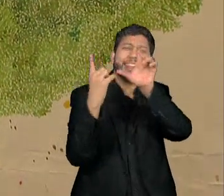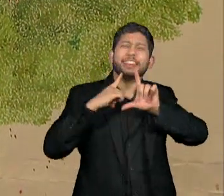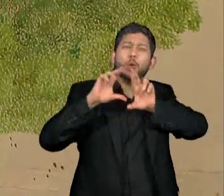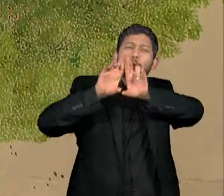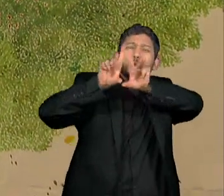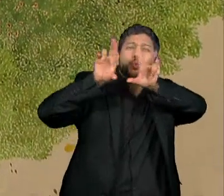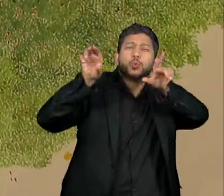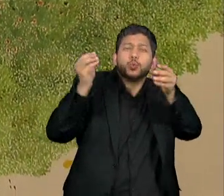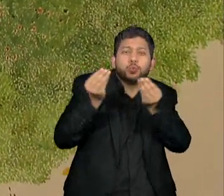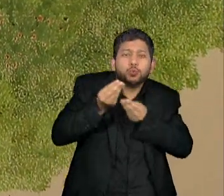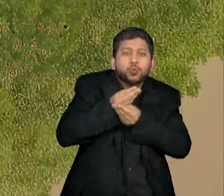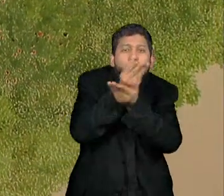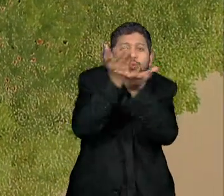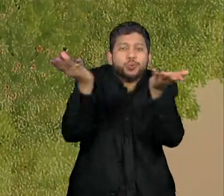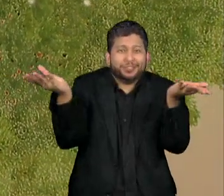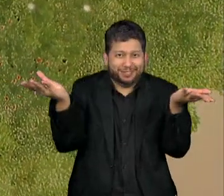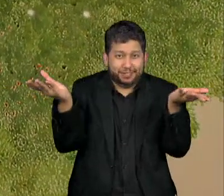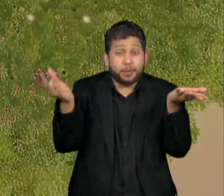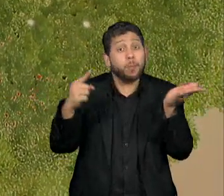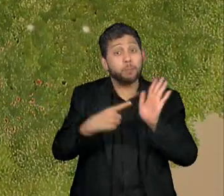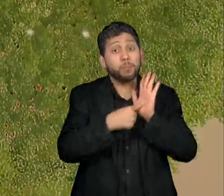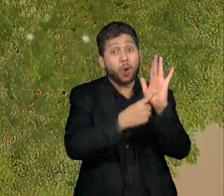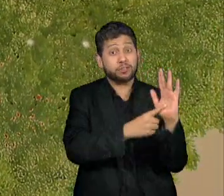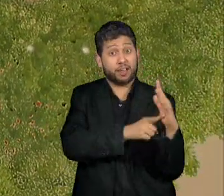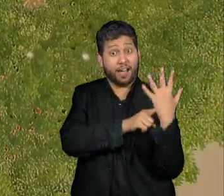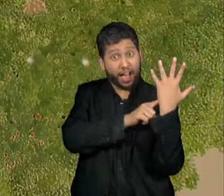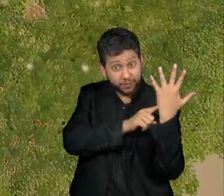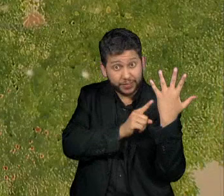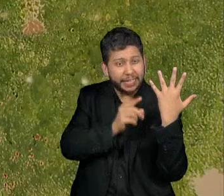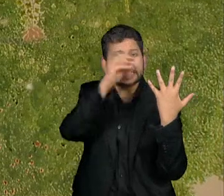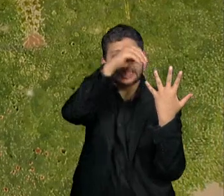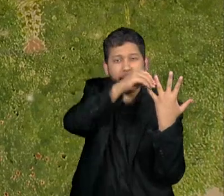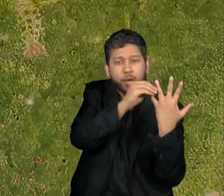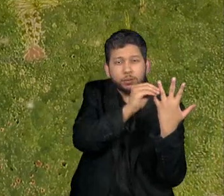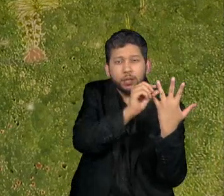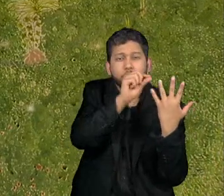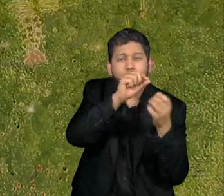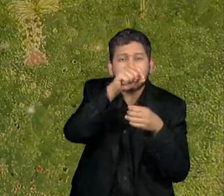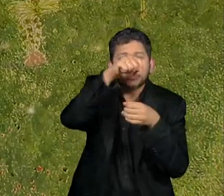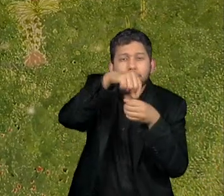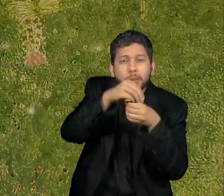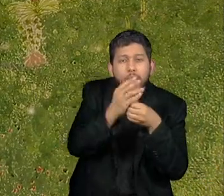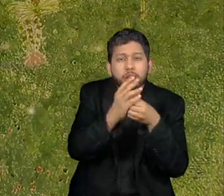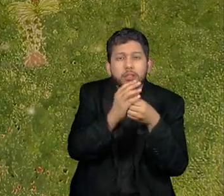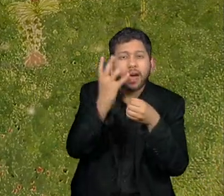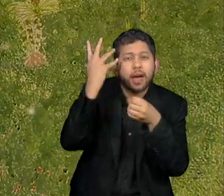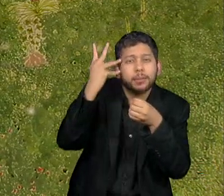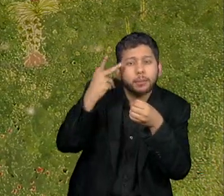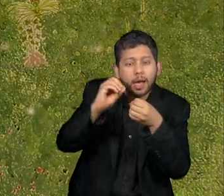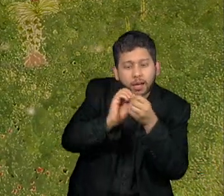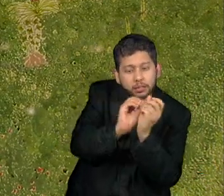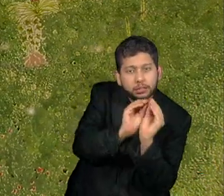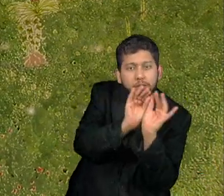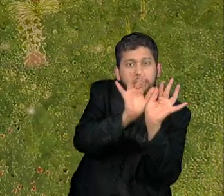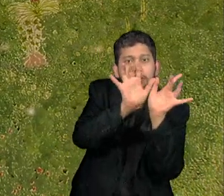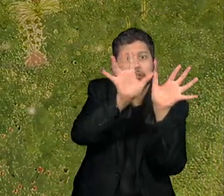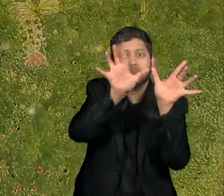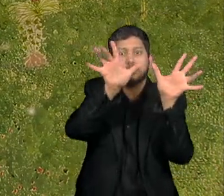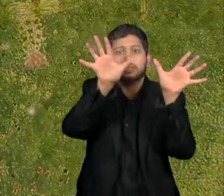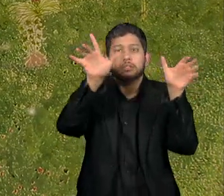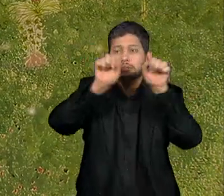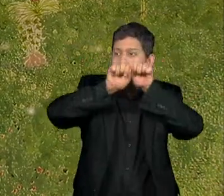de memória que mostra as árvores gerando as sementes que mantêm a vida dos animais na floresta.